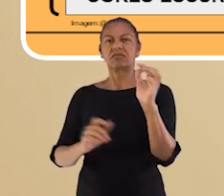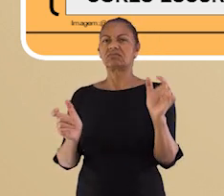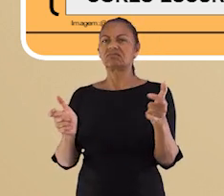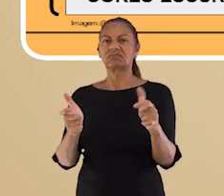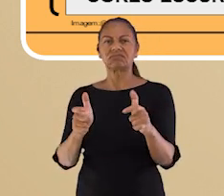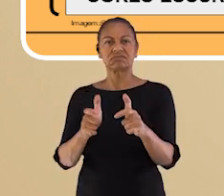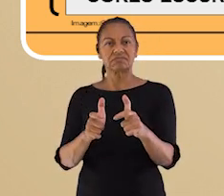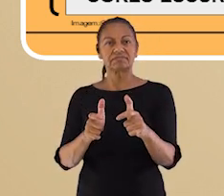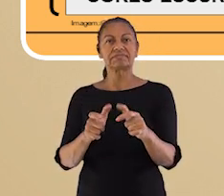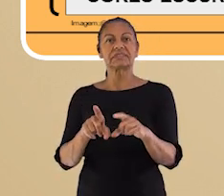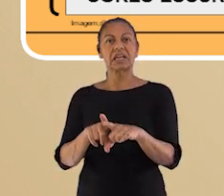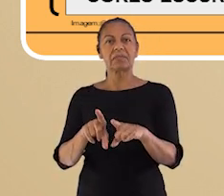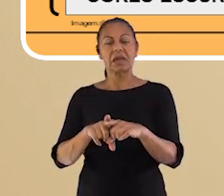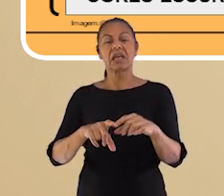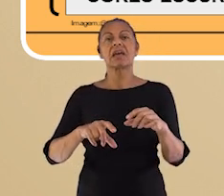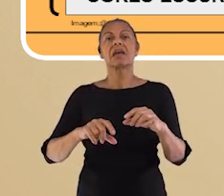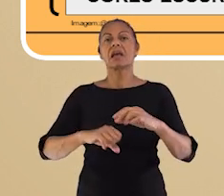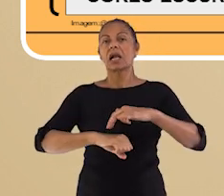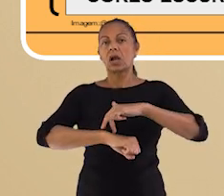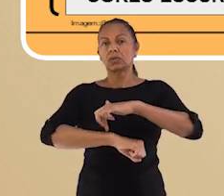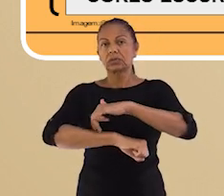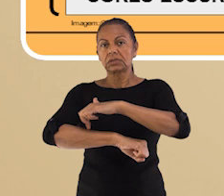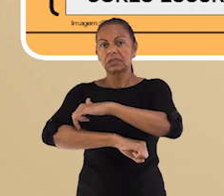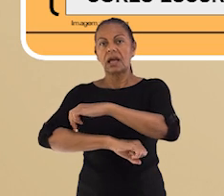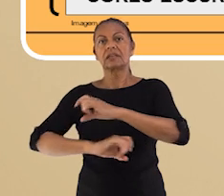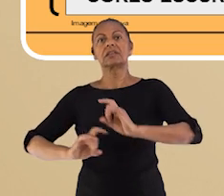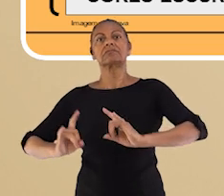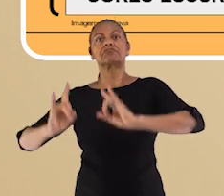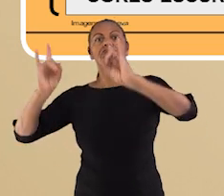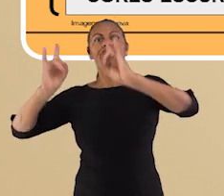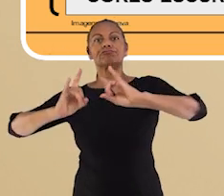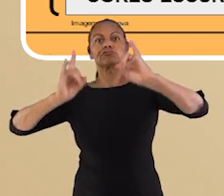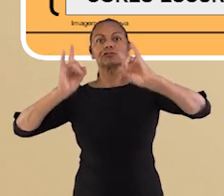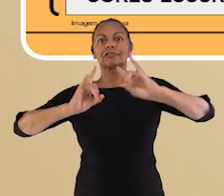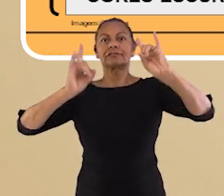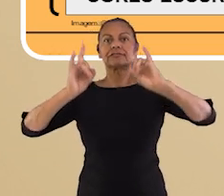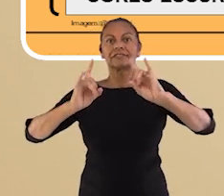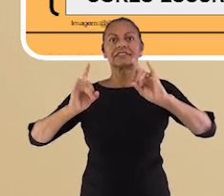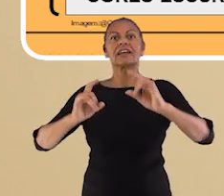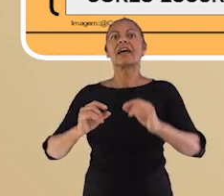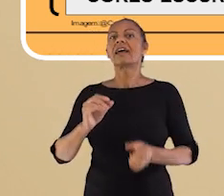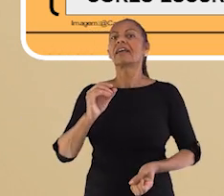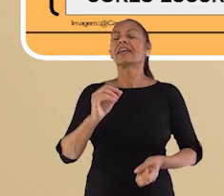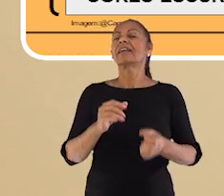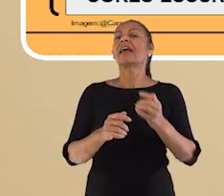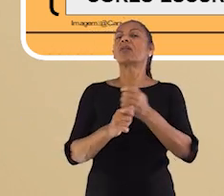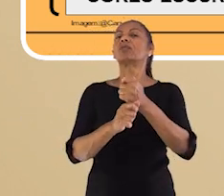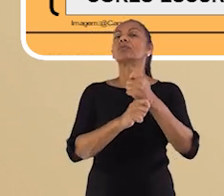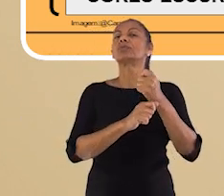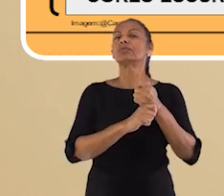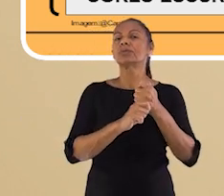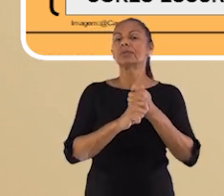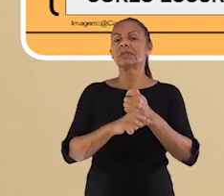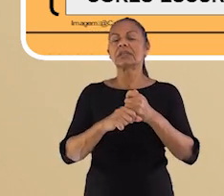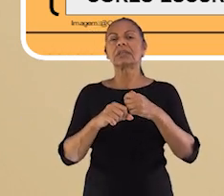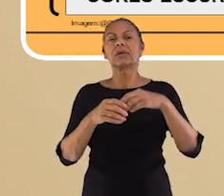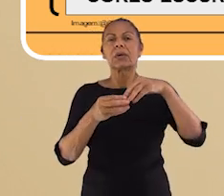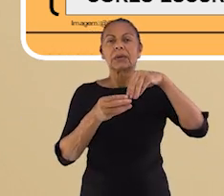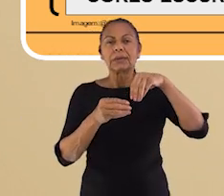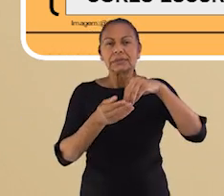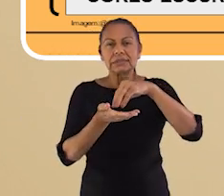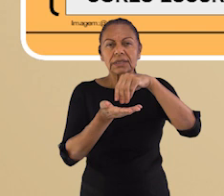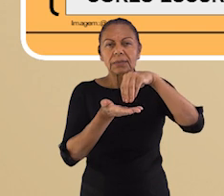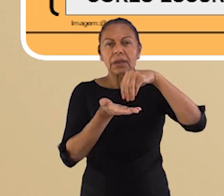verdes. Na verdade, você vê calçadas, ruas, estacionamentos e até mesmo os edifícios. Essas